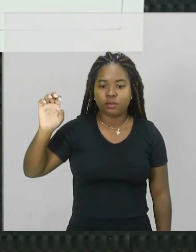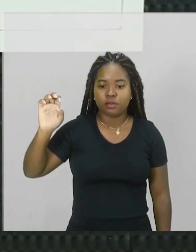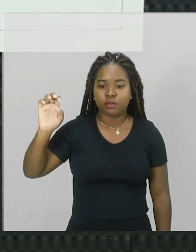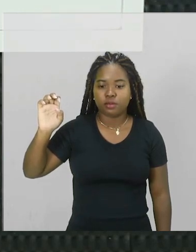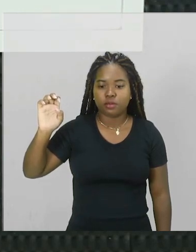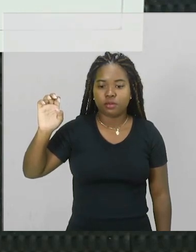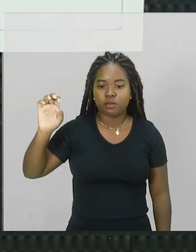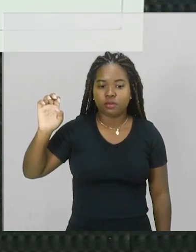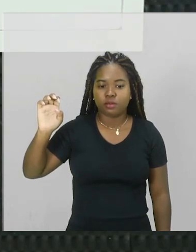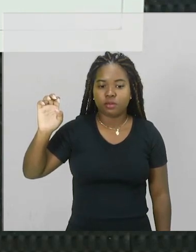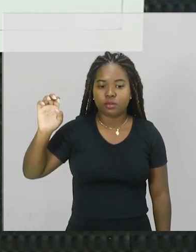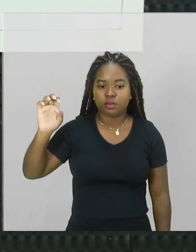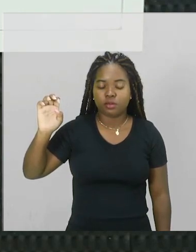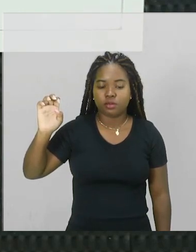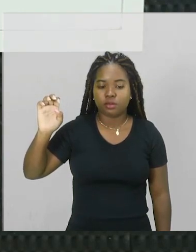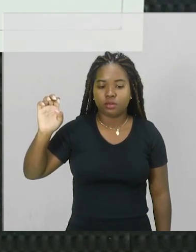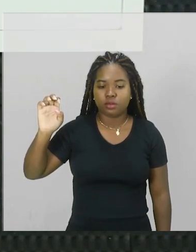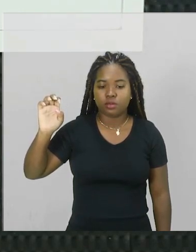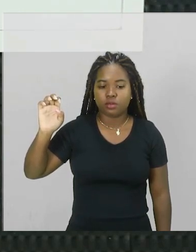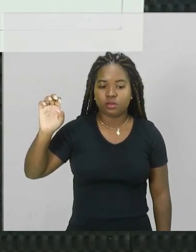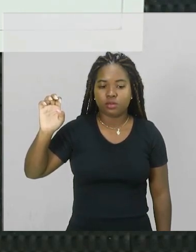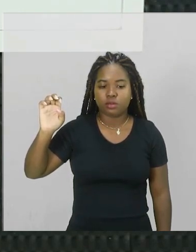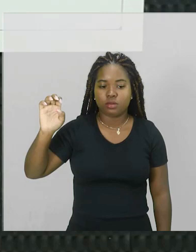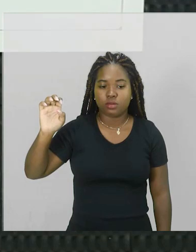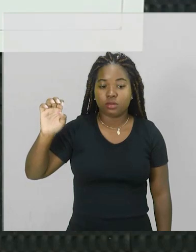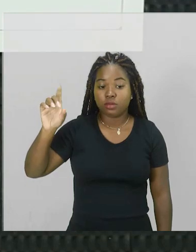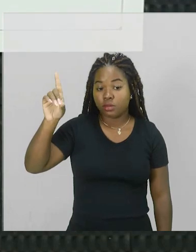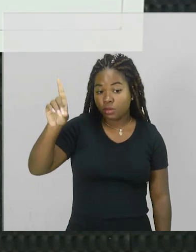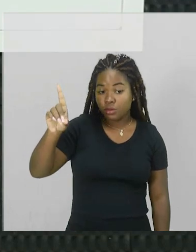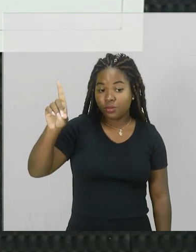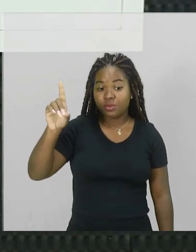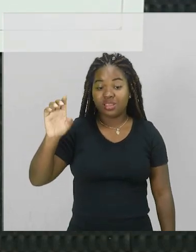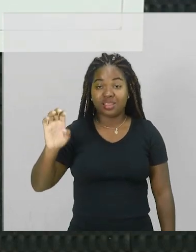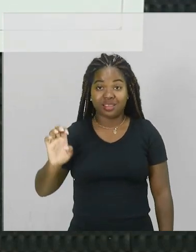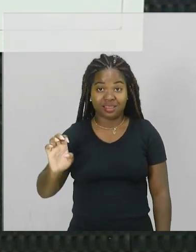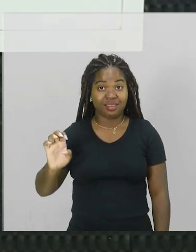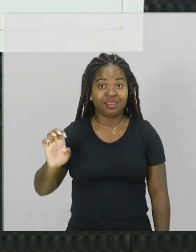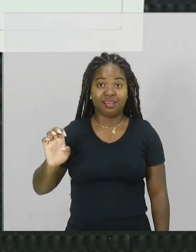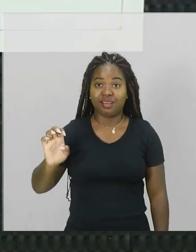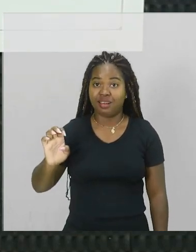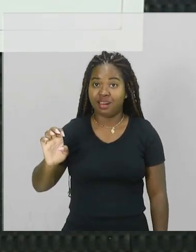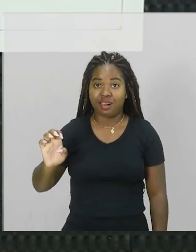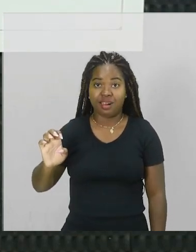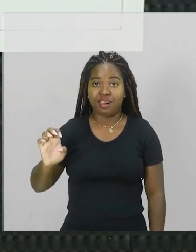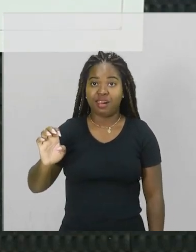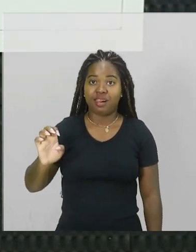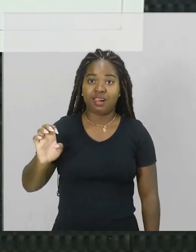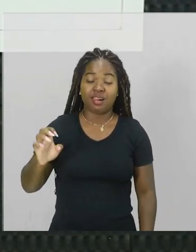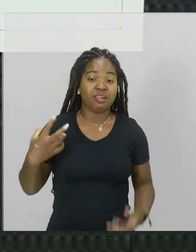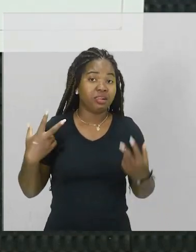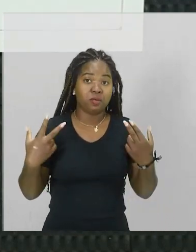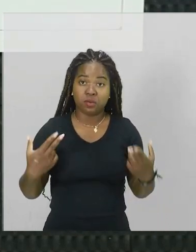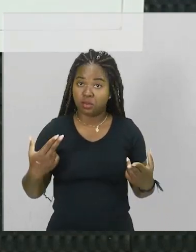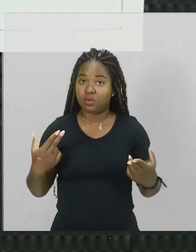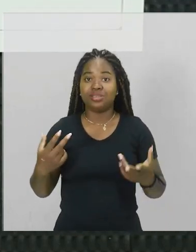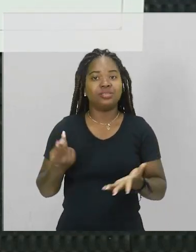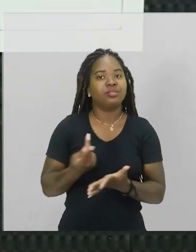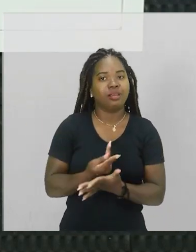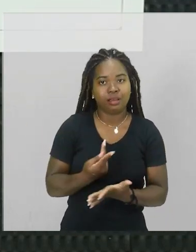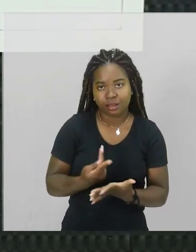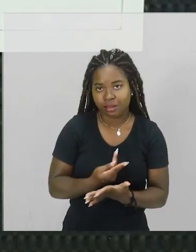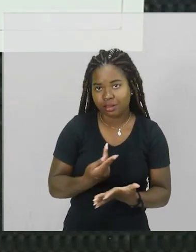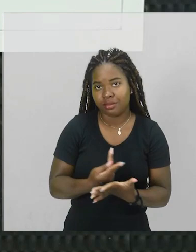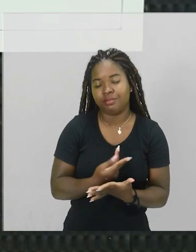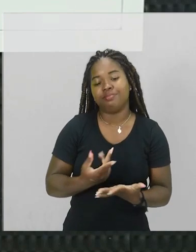pela fonte externa e pelos olhos, né? Então, a letra D e a letra E, eles falam basicamente a mesma coisa, né? Ou